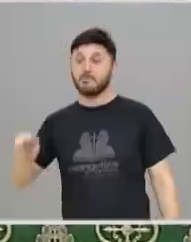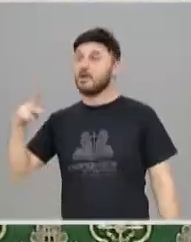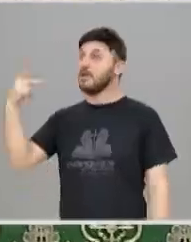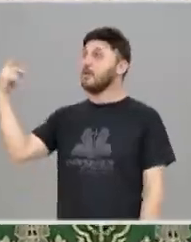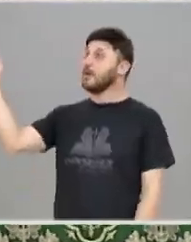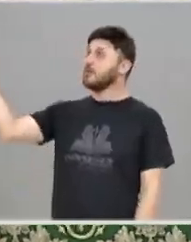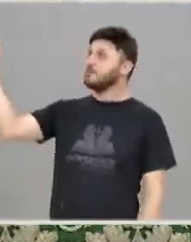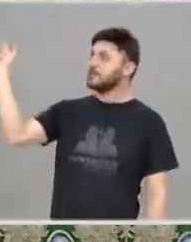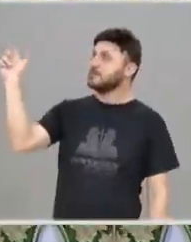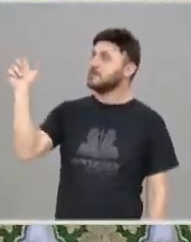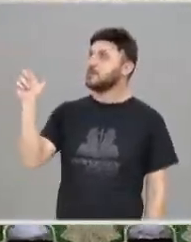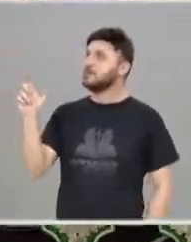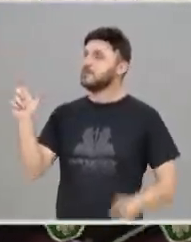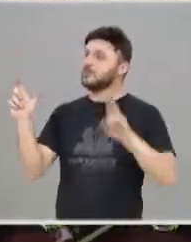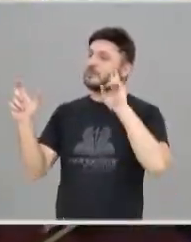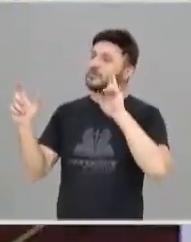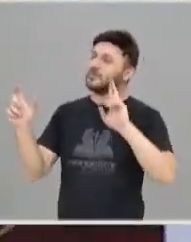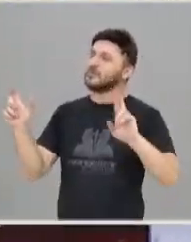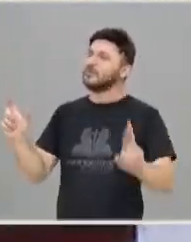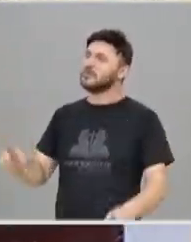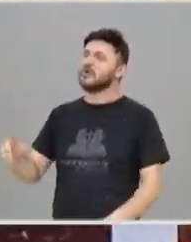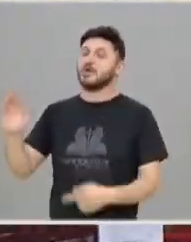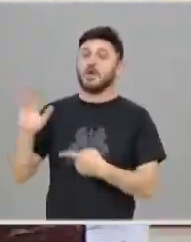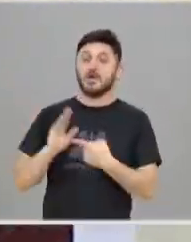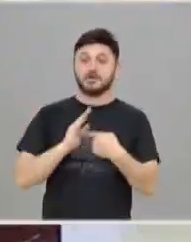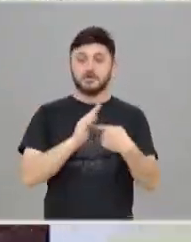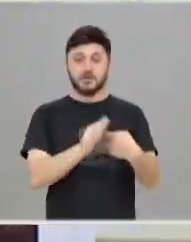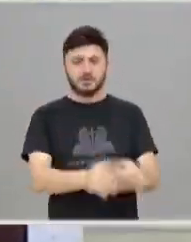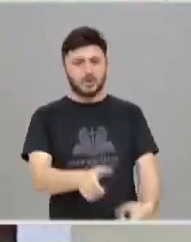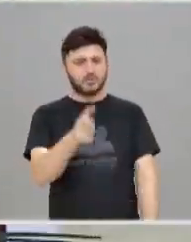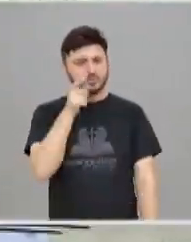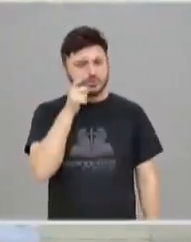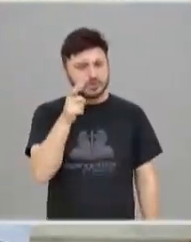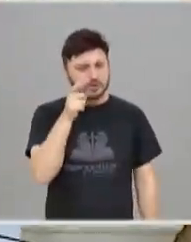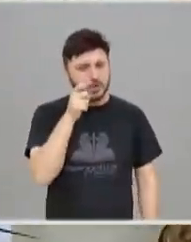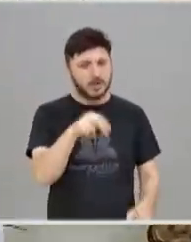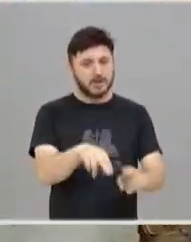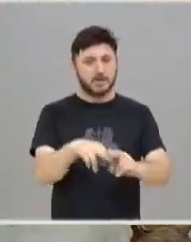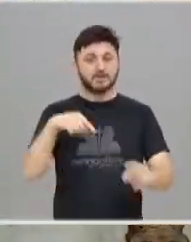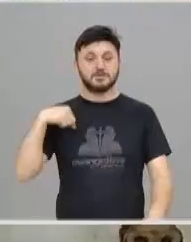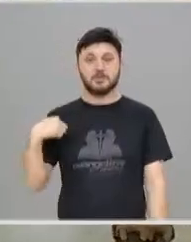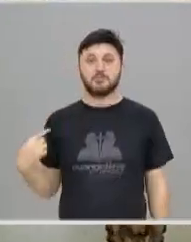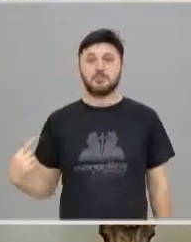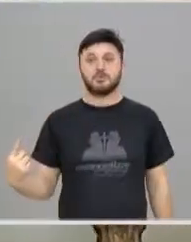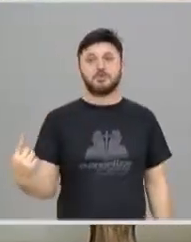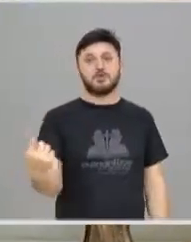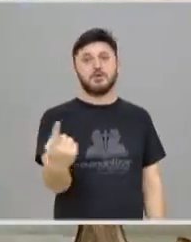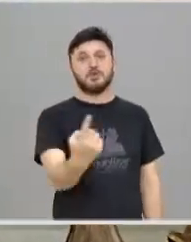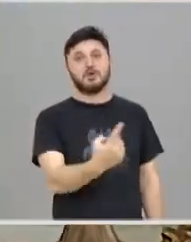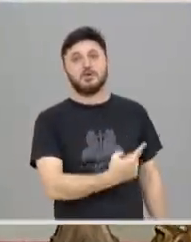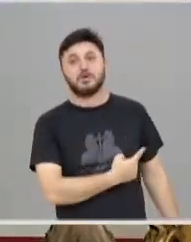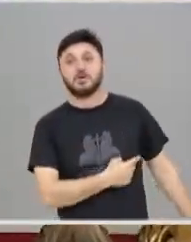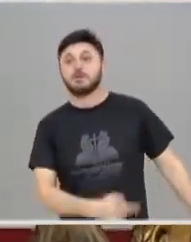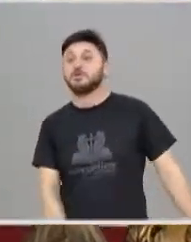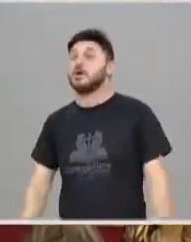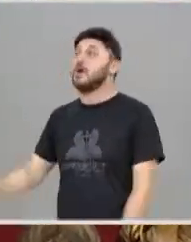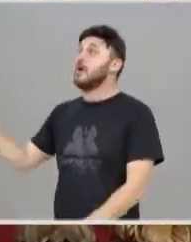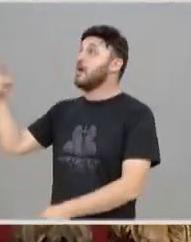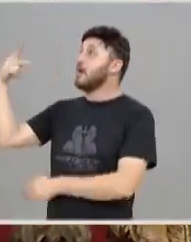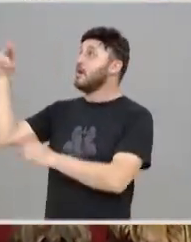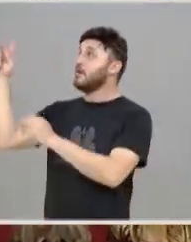vossa palavra, Senhor, é sinal de interesse por